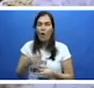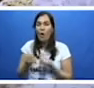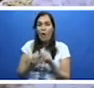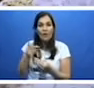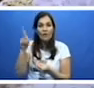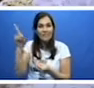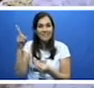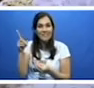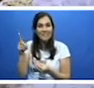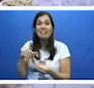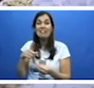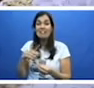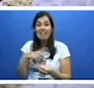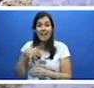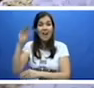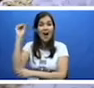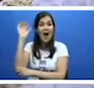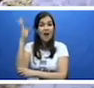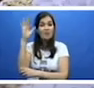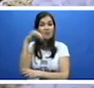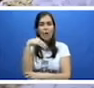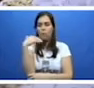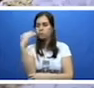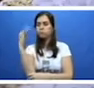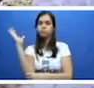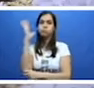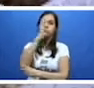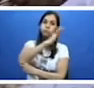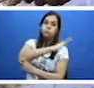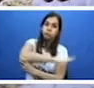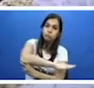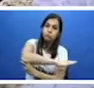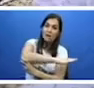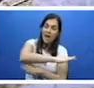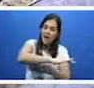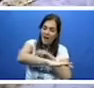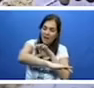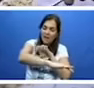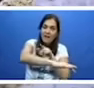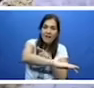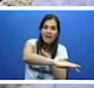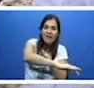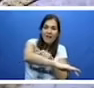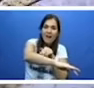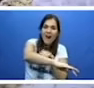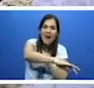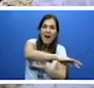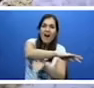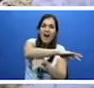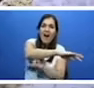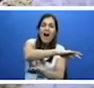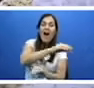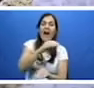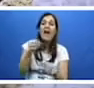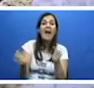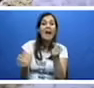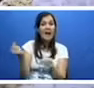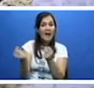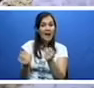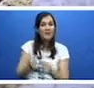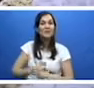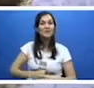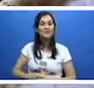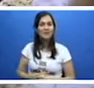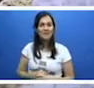entrada onde tem uma sequência caída e uma um corte na árvore permite a entrada de carros é muito